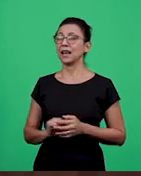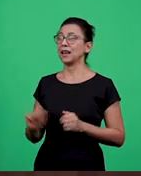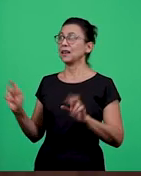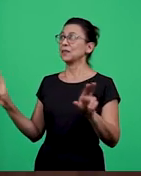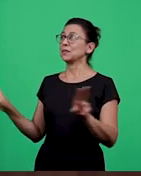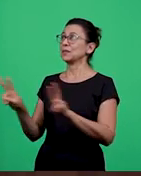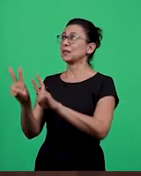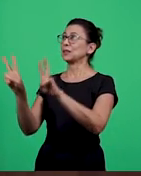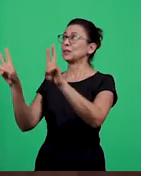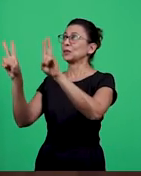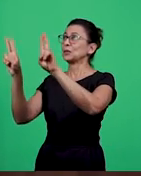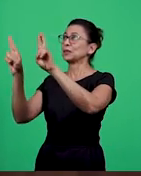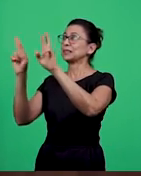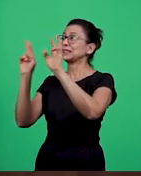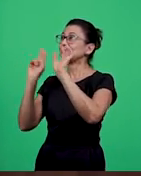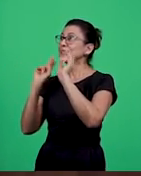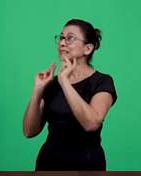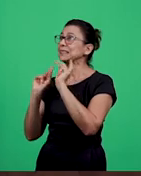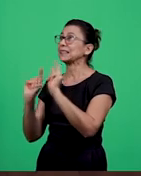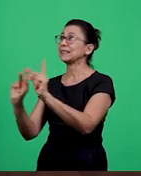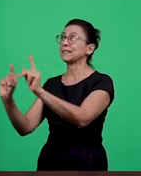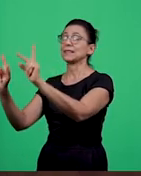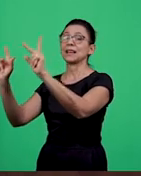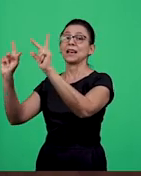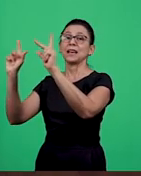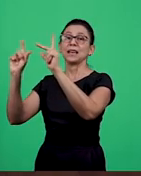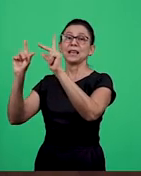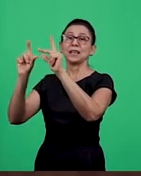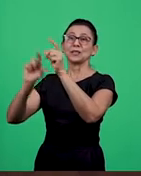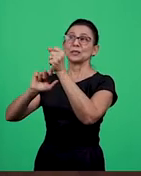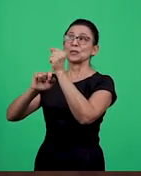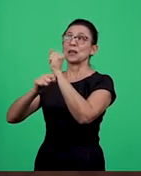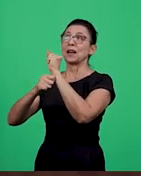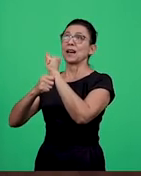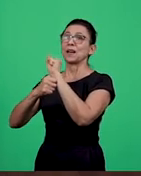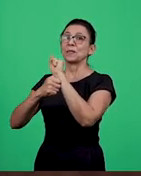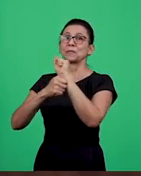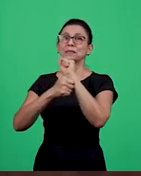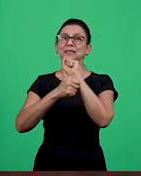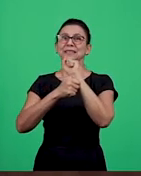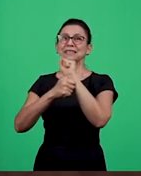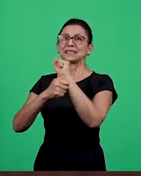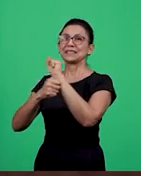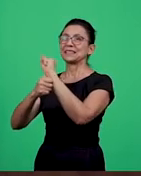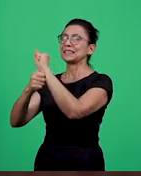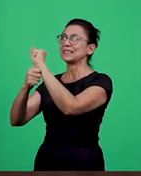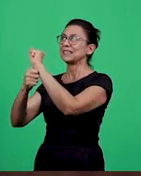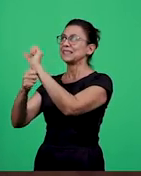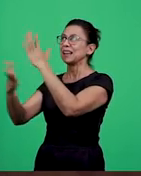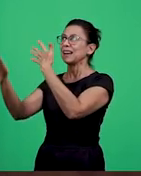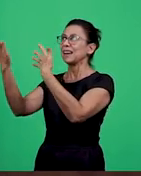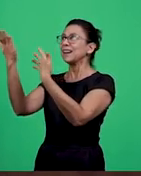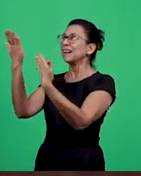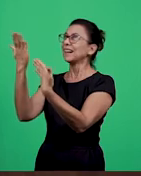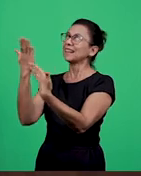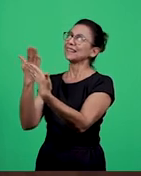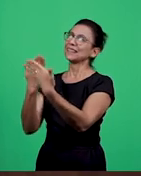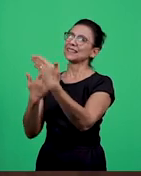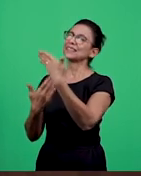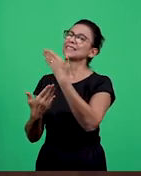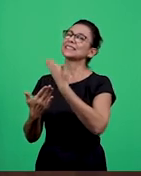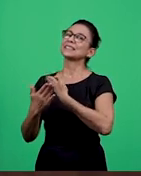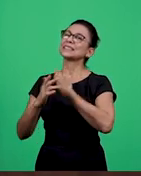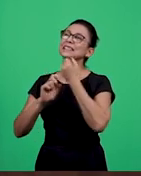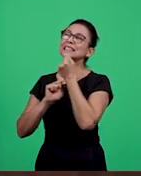Ele falava de valores eternos. Ele falava dos mistérios que vêm da